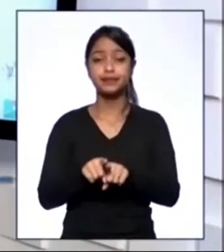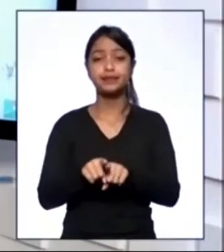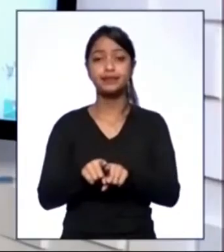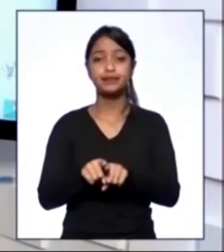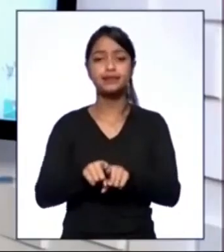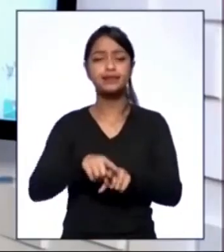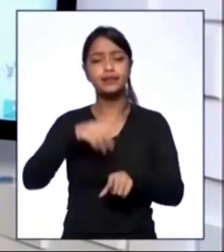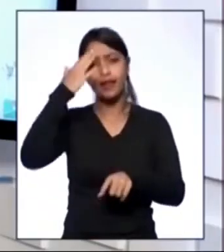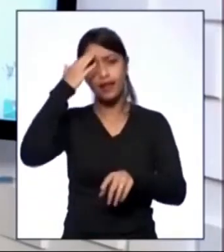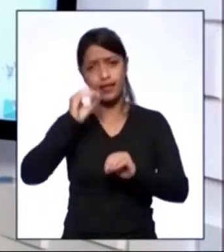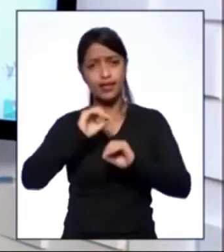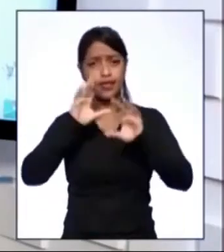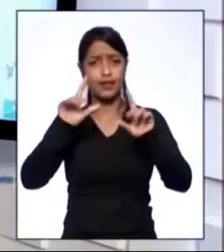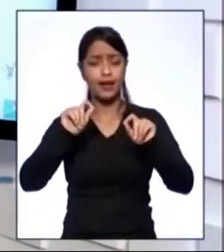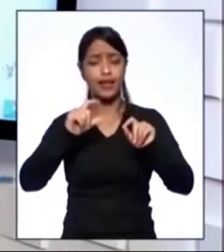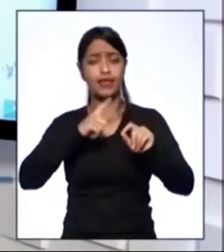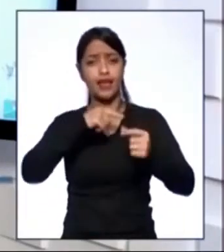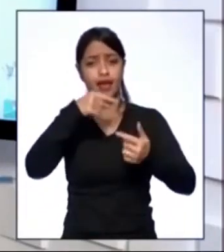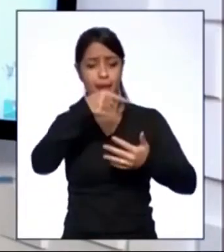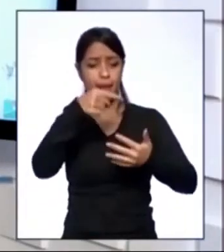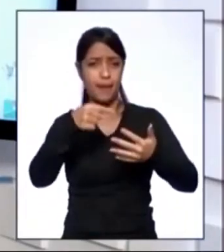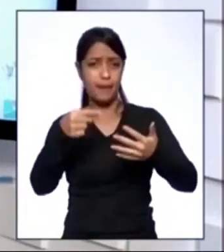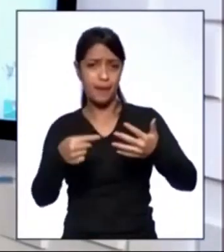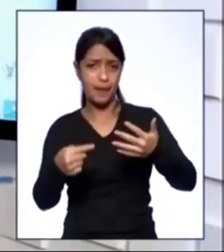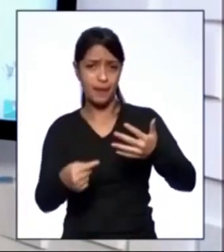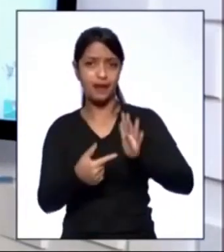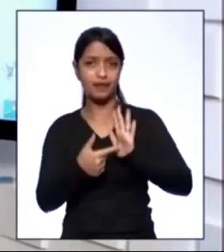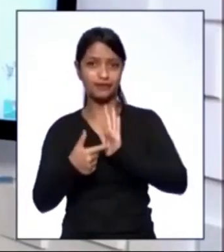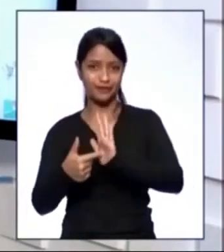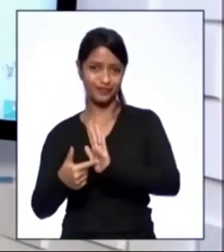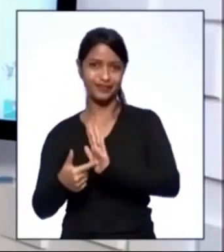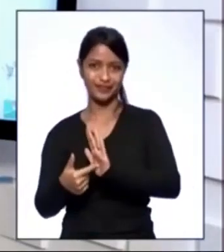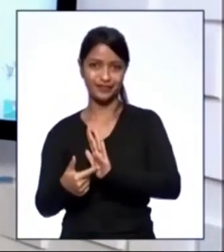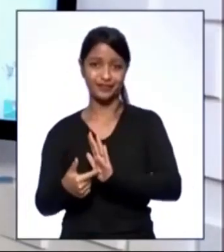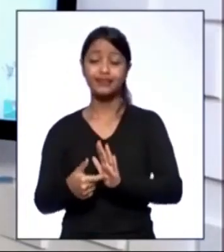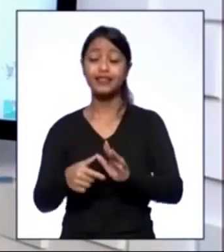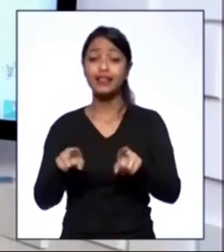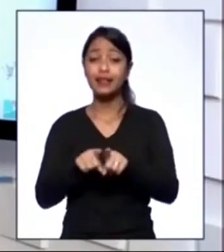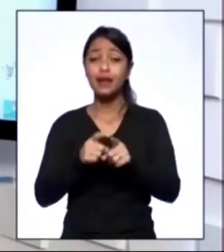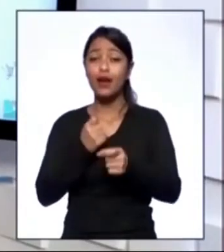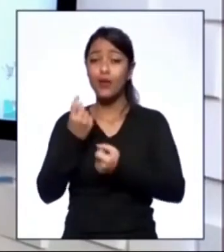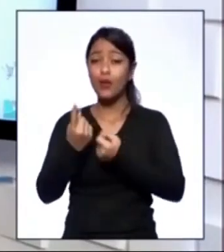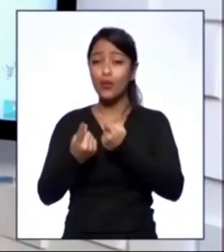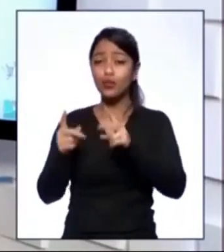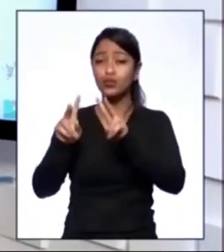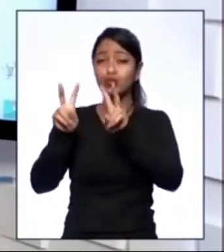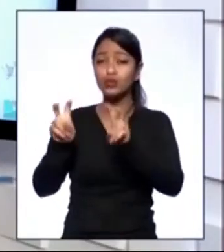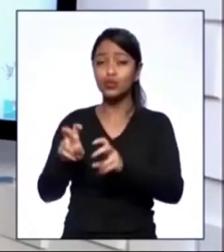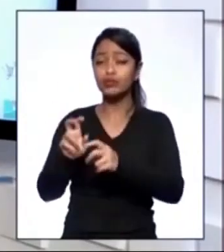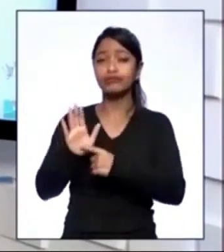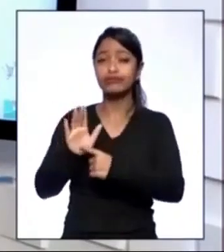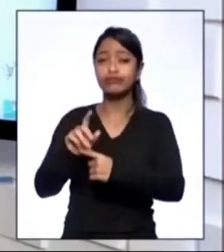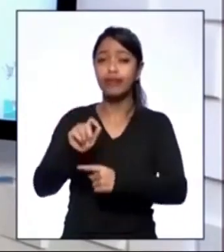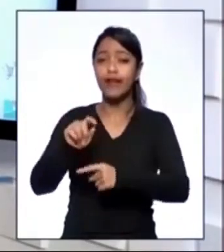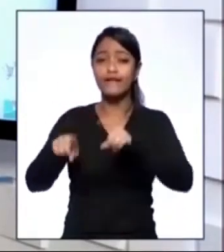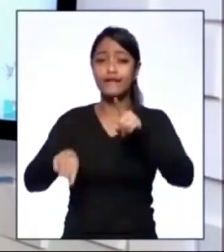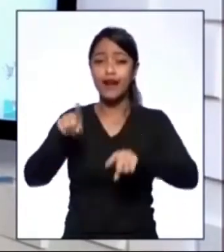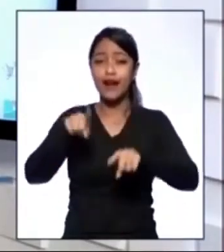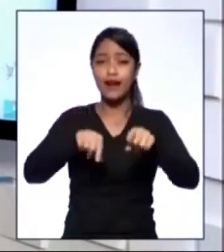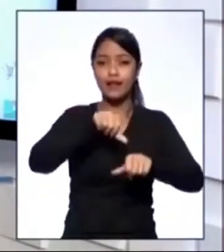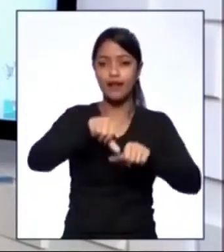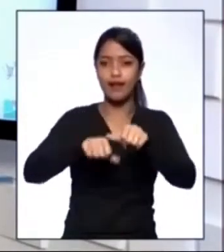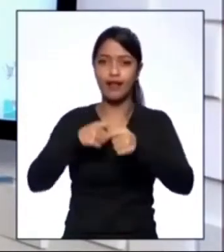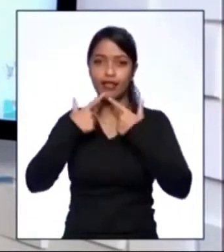esse universo, e ainda ver algumas questões que falam sobre variação linguística. Beleza? Então vamos começar assim,